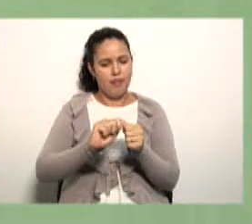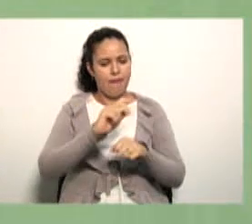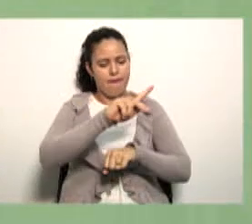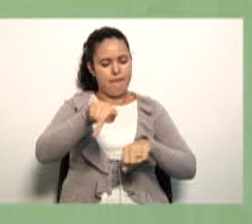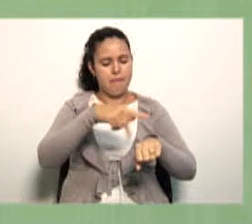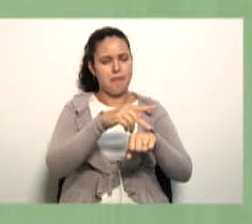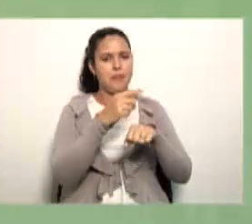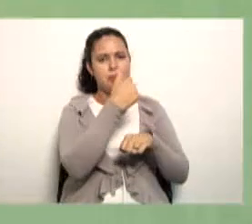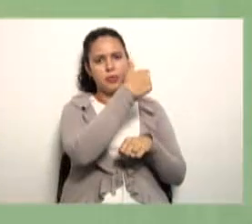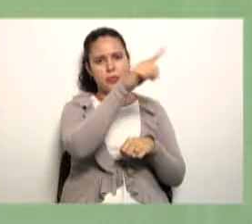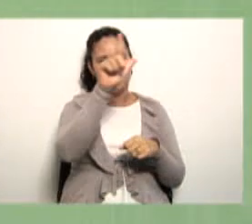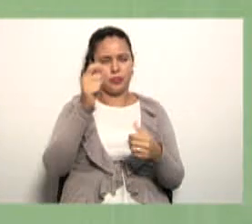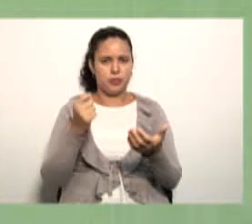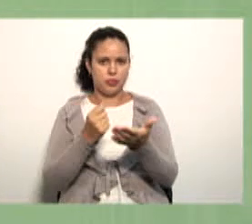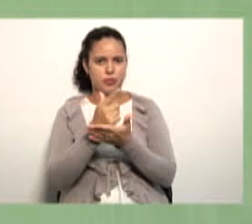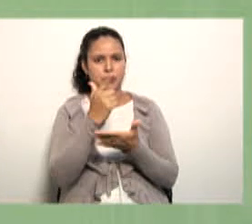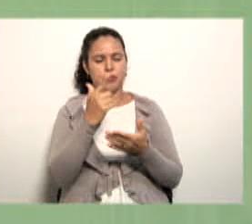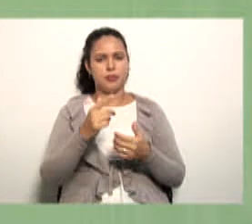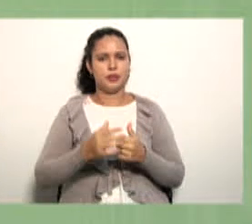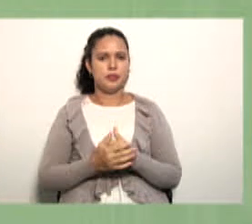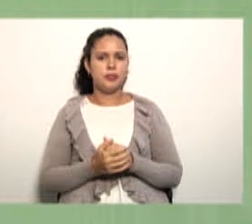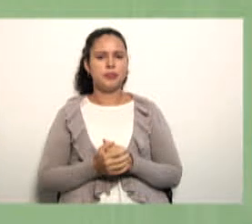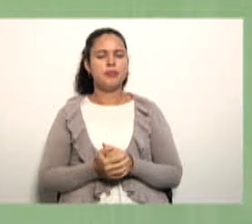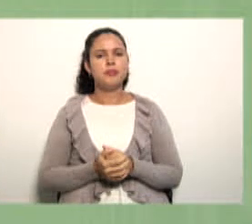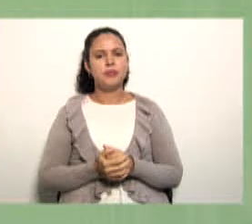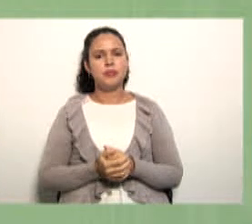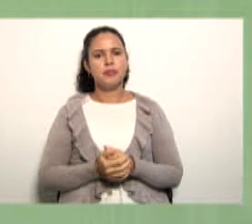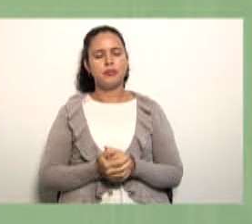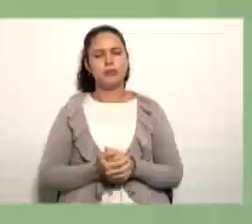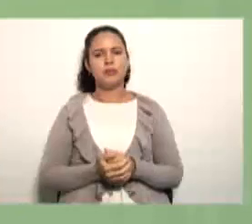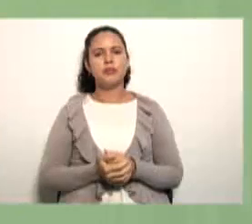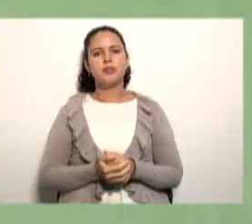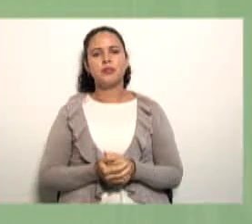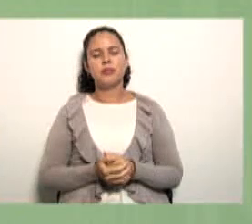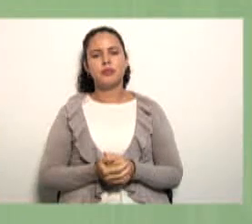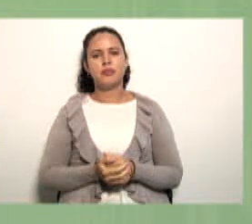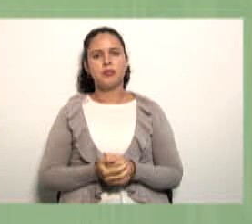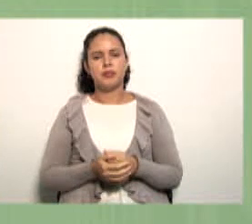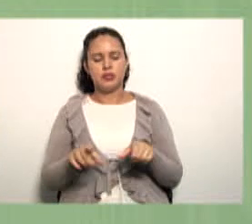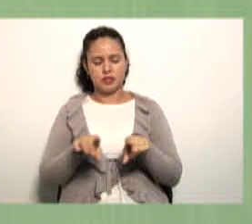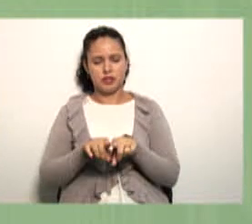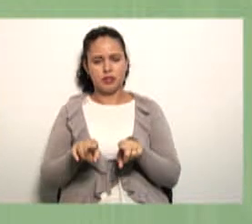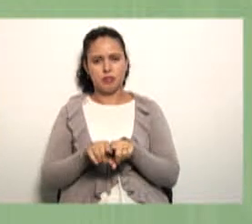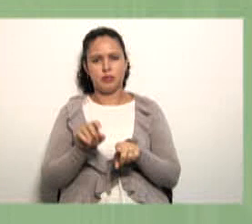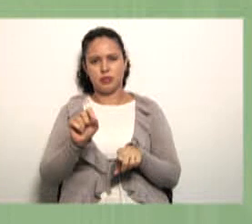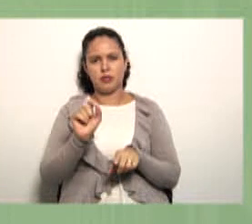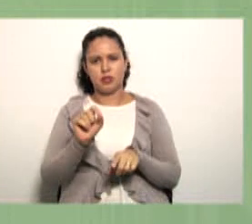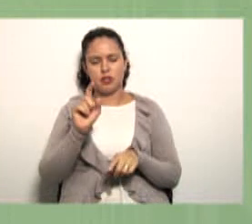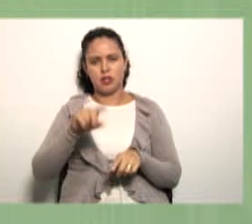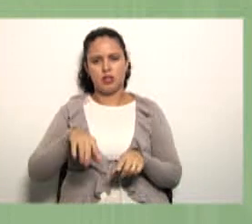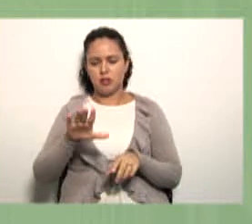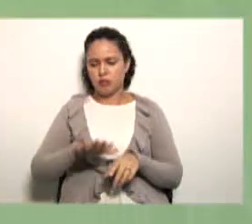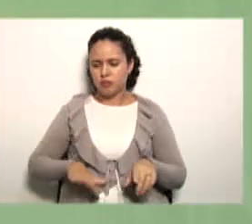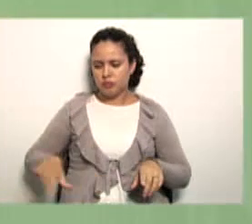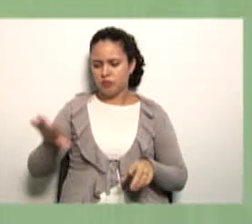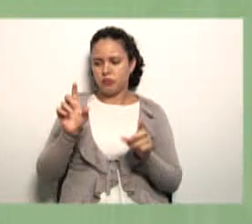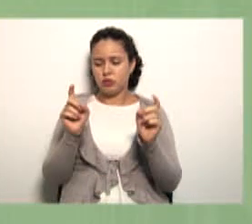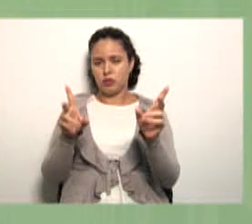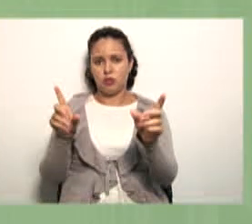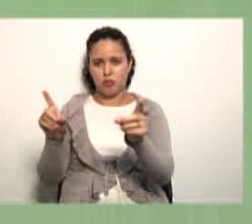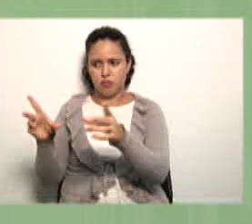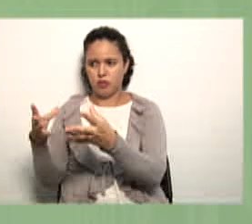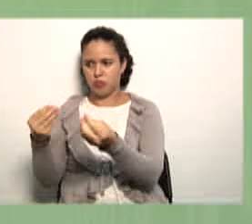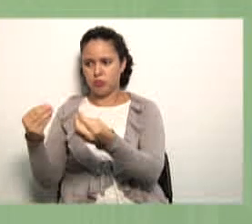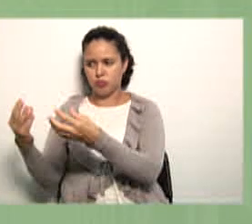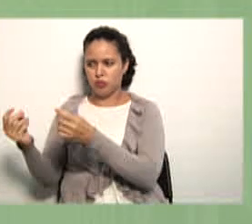consegue compensar pela produção de outros bens especializados aqui na nossa região, nós temos também a questão de que o comércio pode diminuir o preço